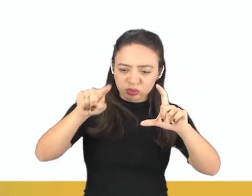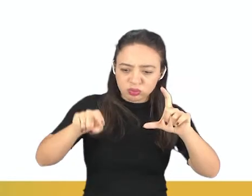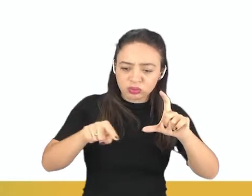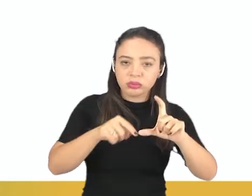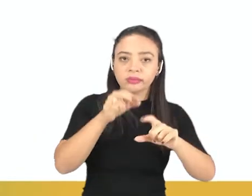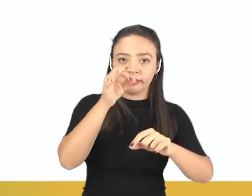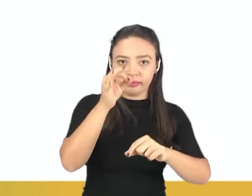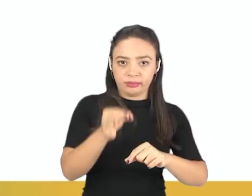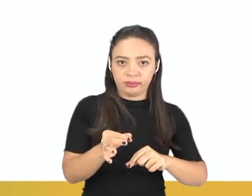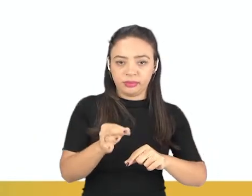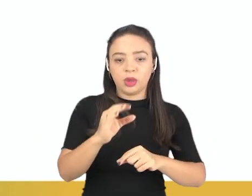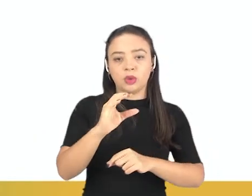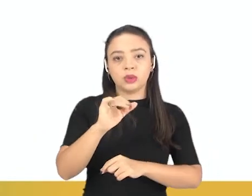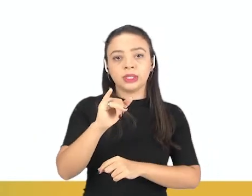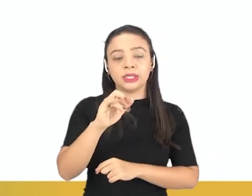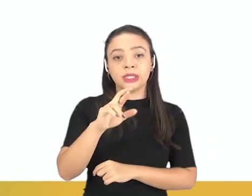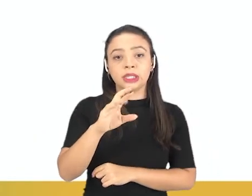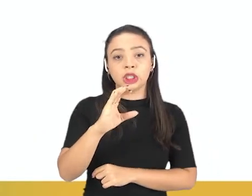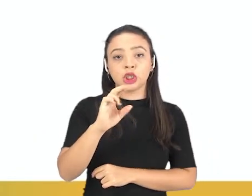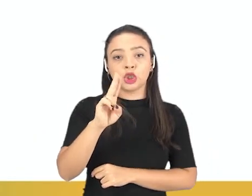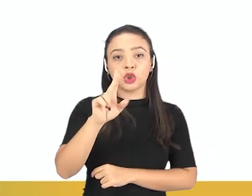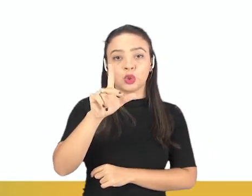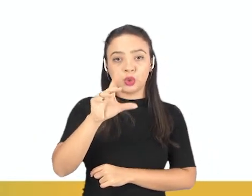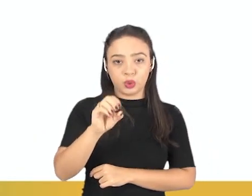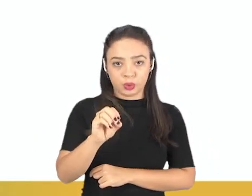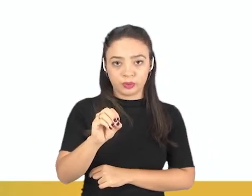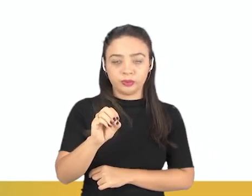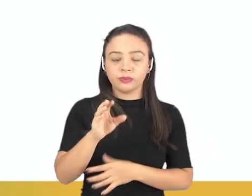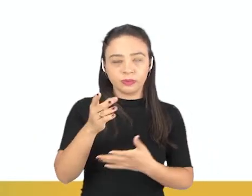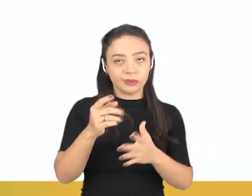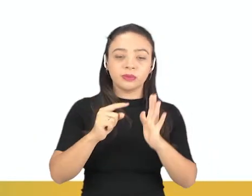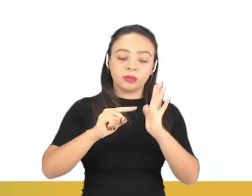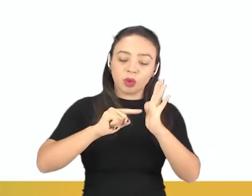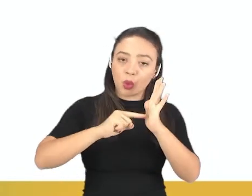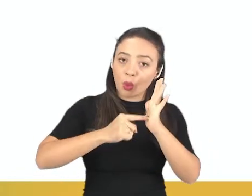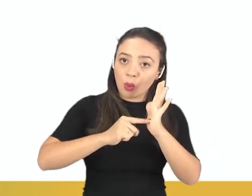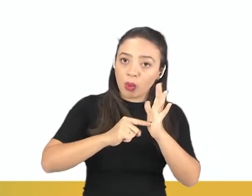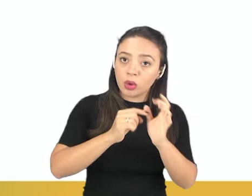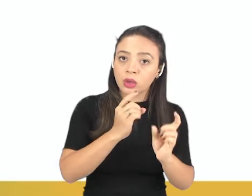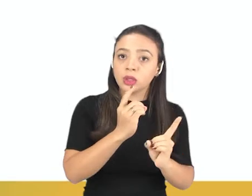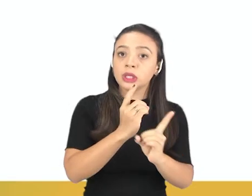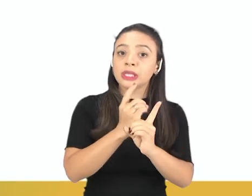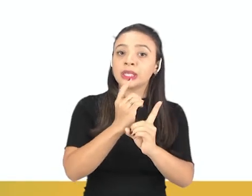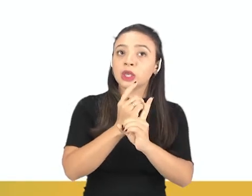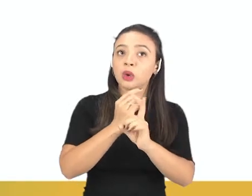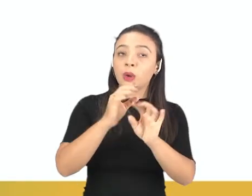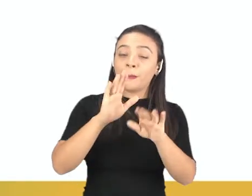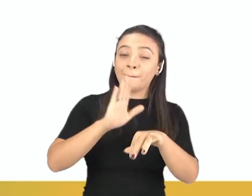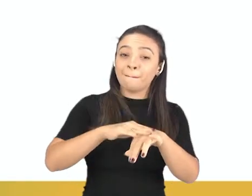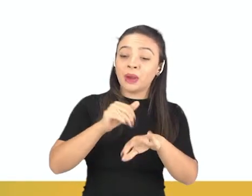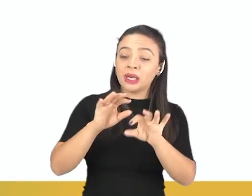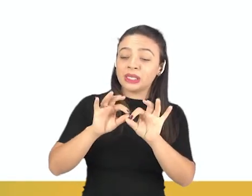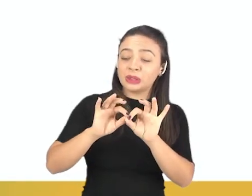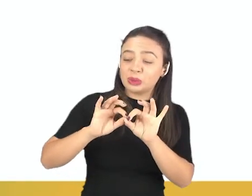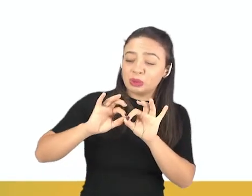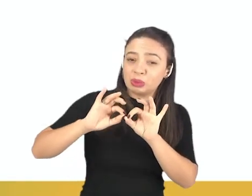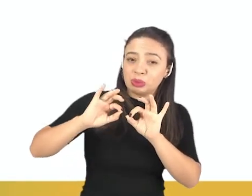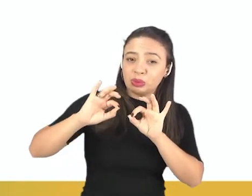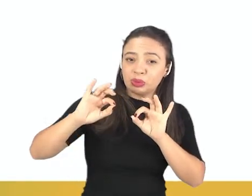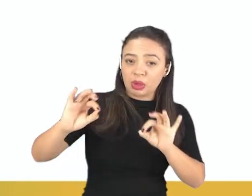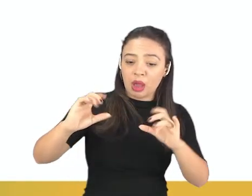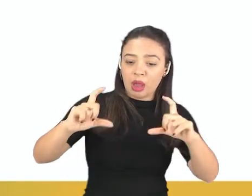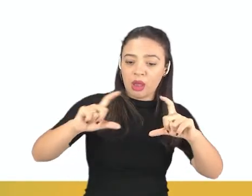região é chamada de círculo assim o ponto do Círculo que encontra-se mais afastado da sua circunferência